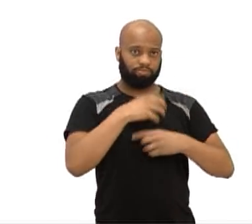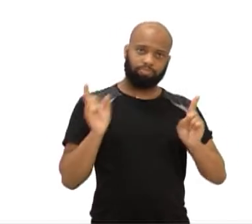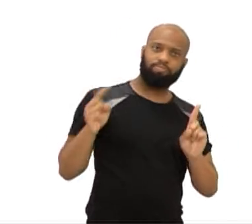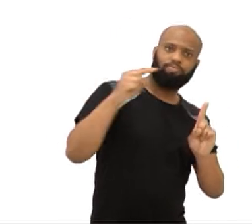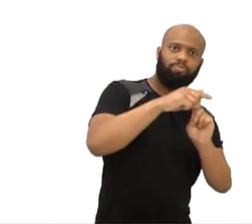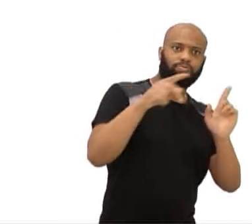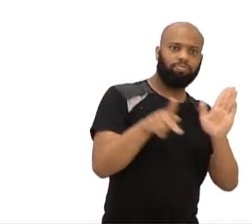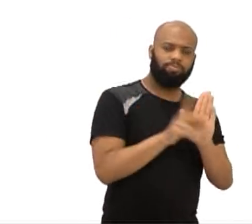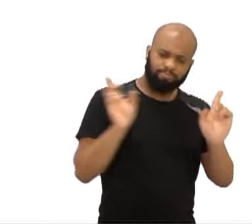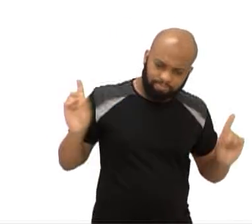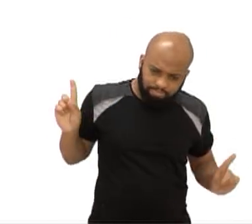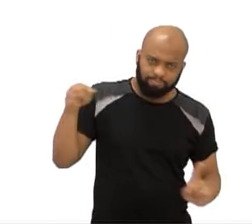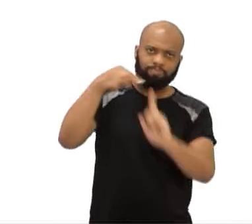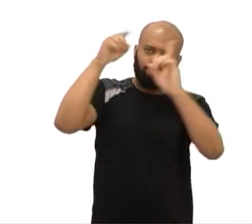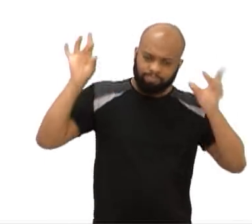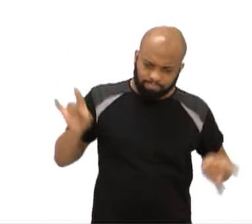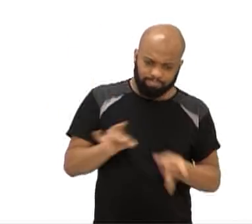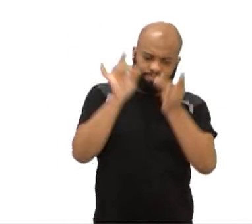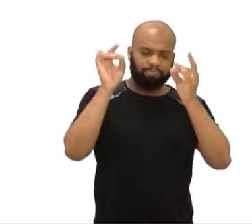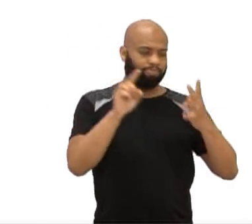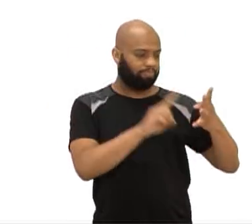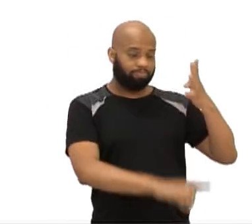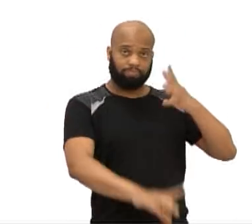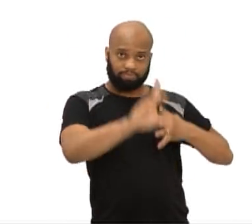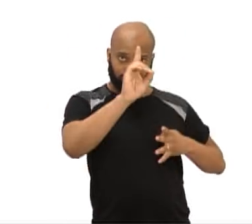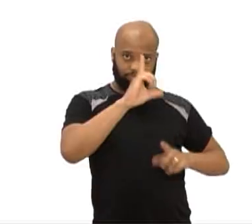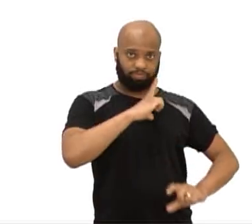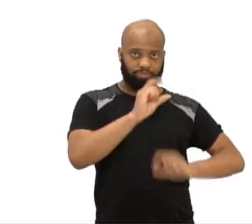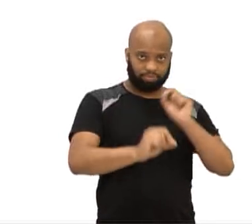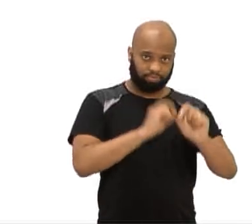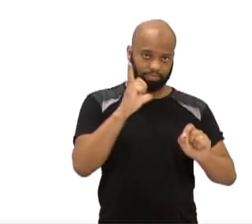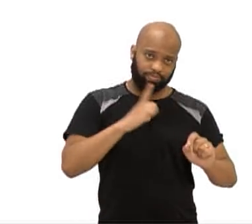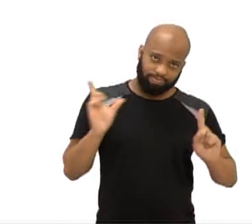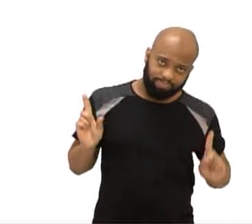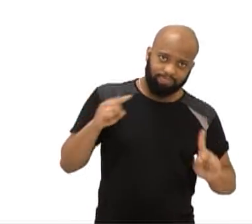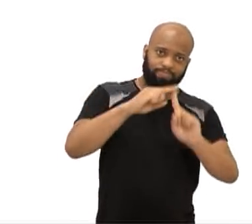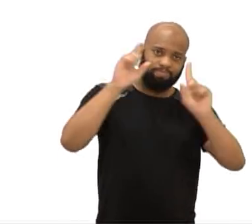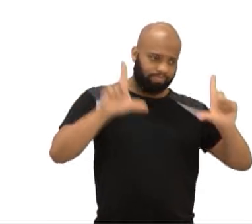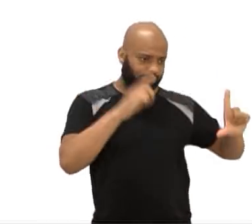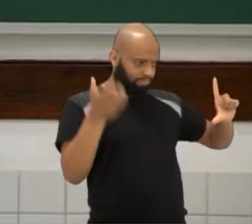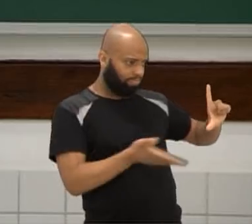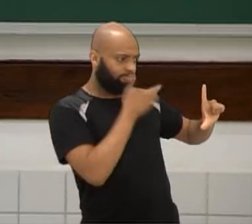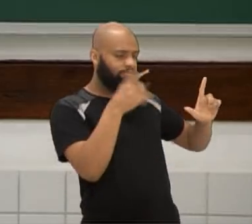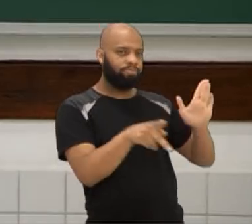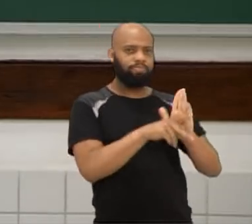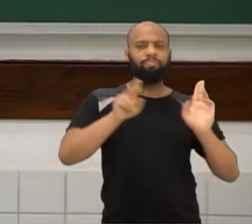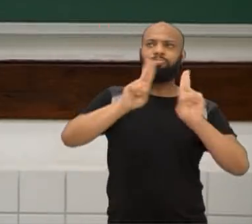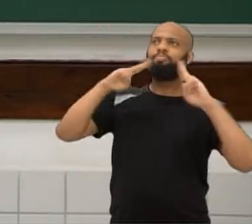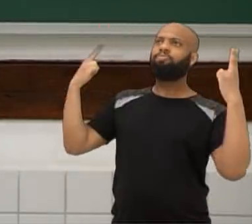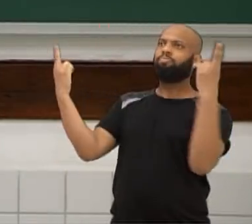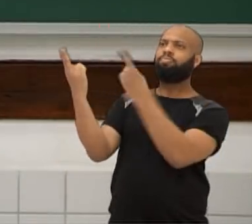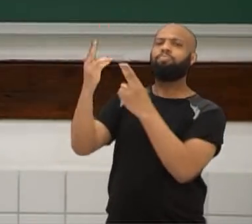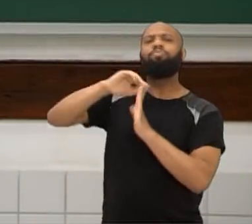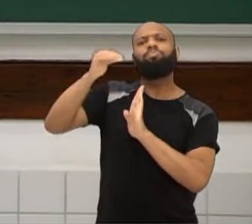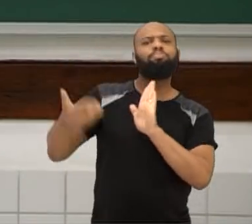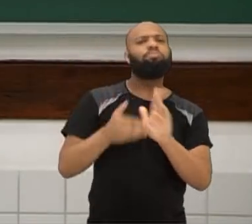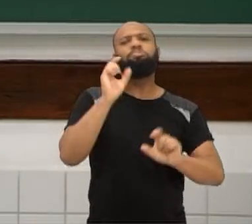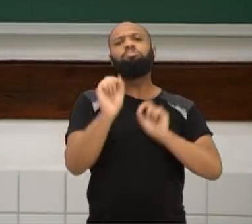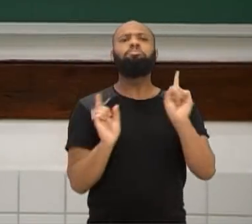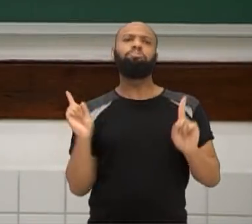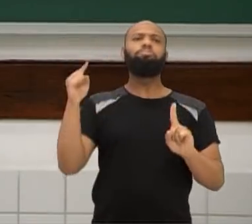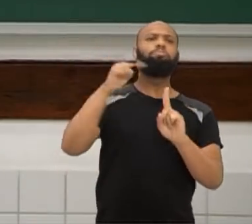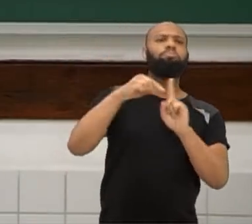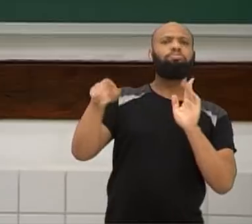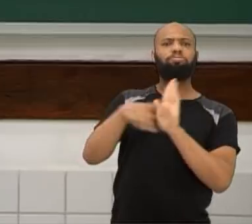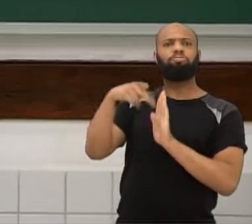objetivo específico. Ou letra D, uma propaganda com objetivo universal. Qual será que é o objetivo